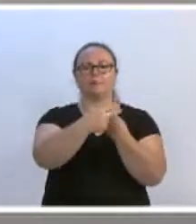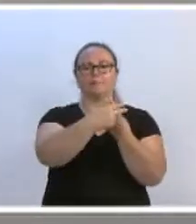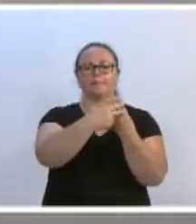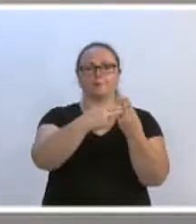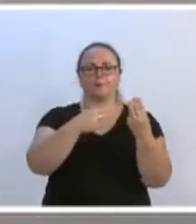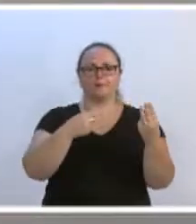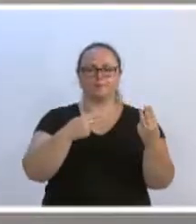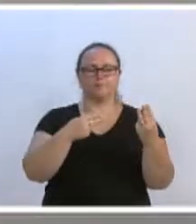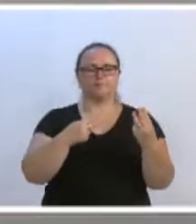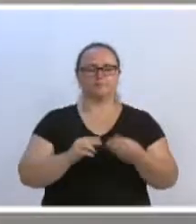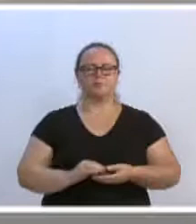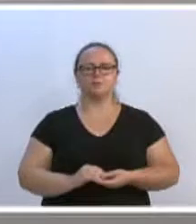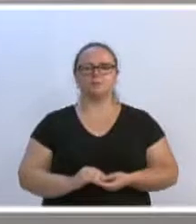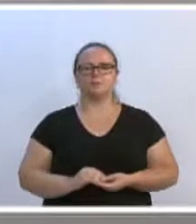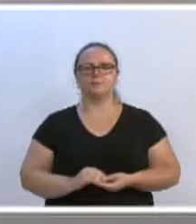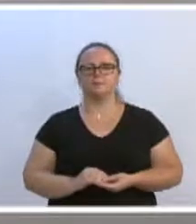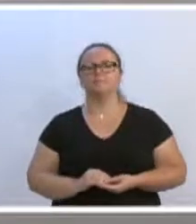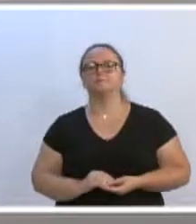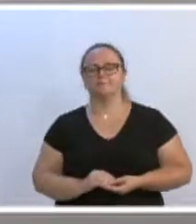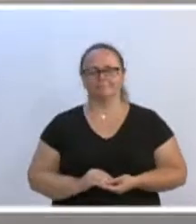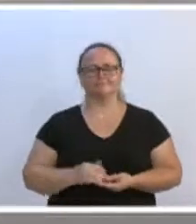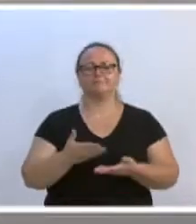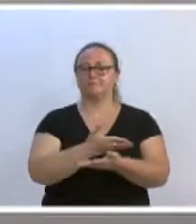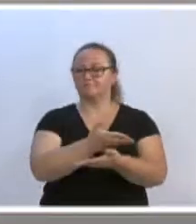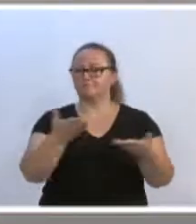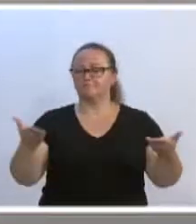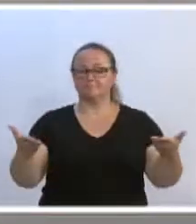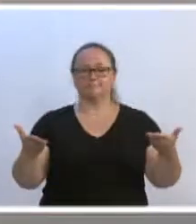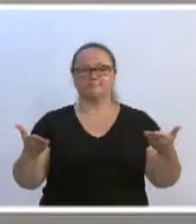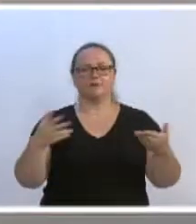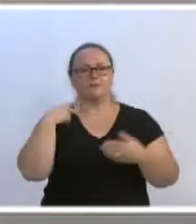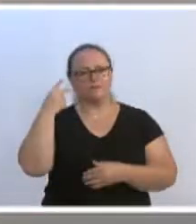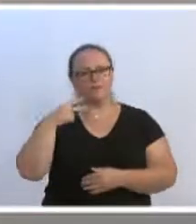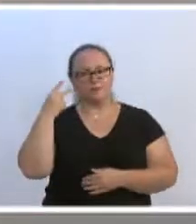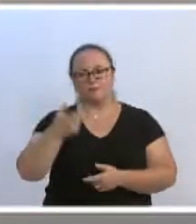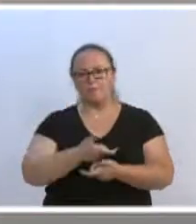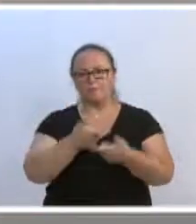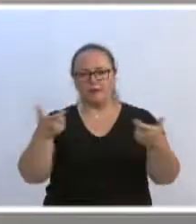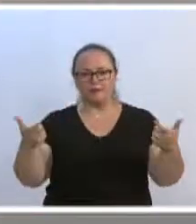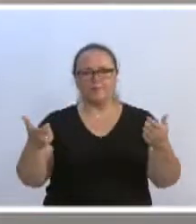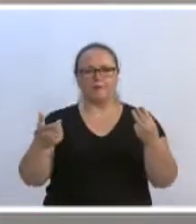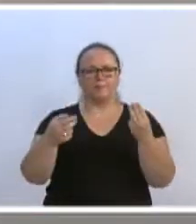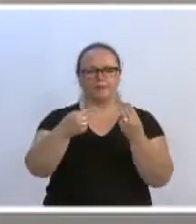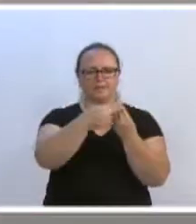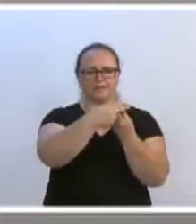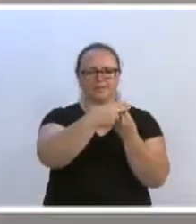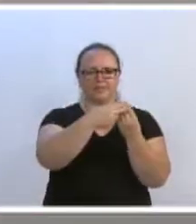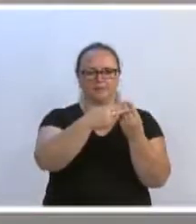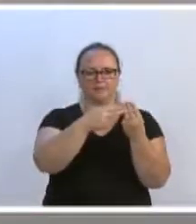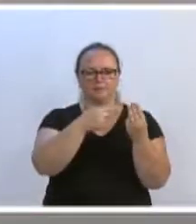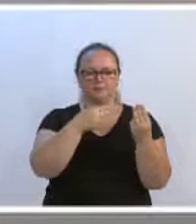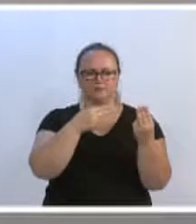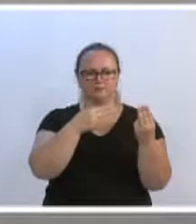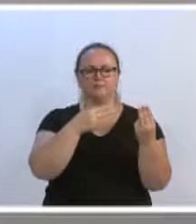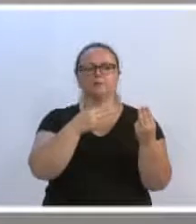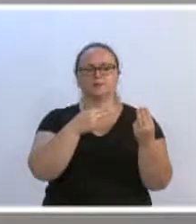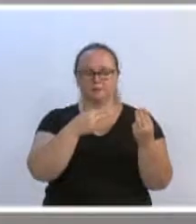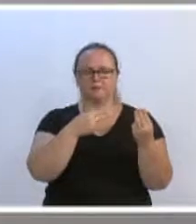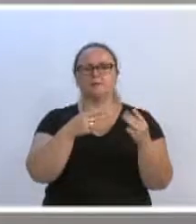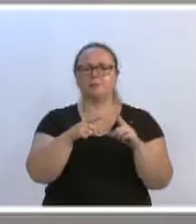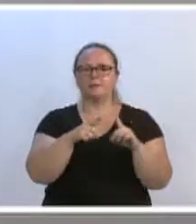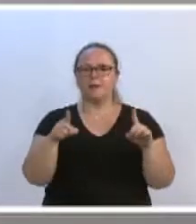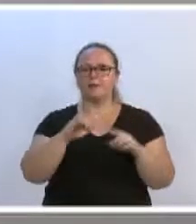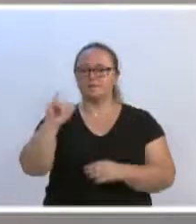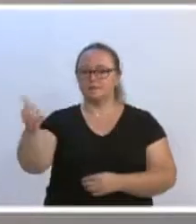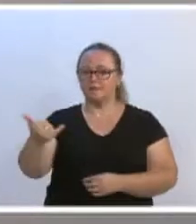quase todos os vereadores na inauguração da reforma da policlínica e me disseram aqui um